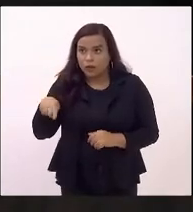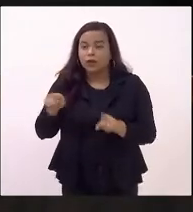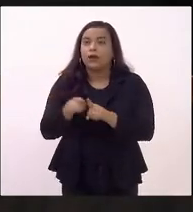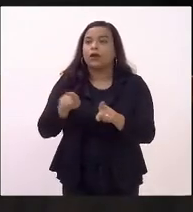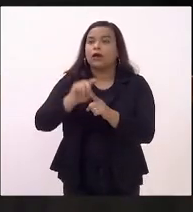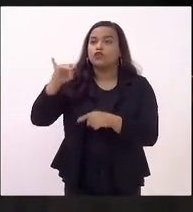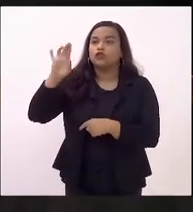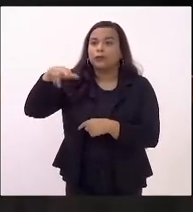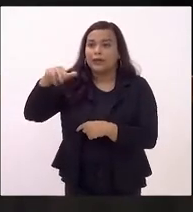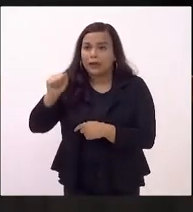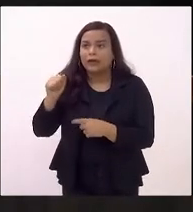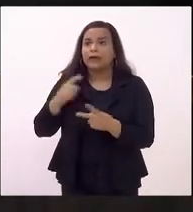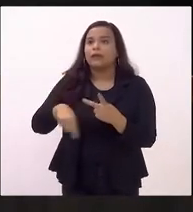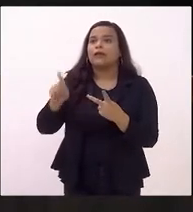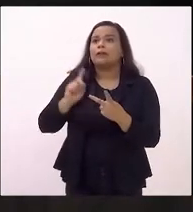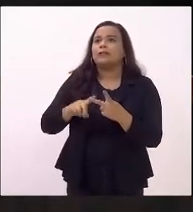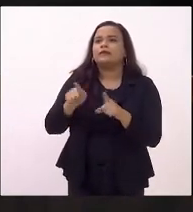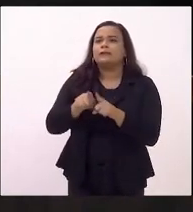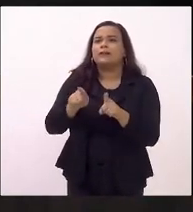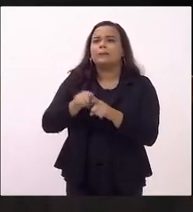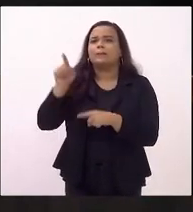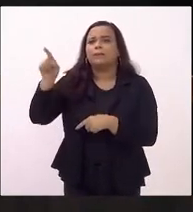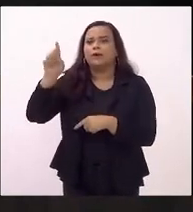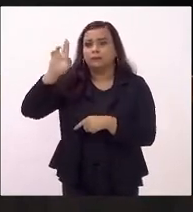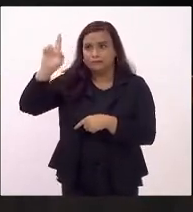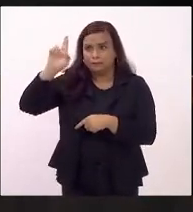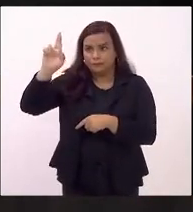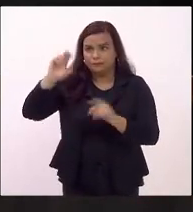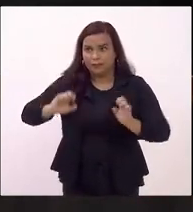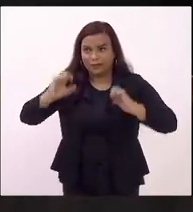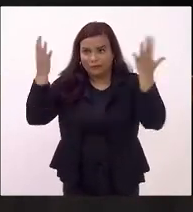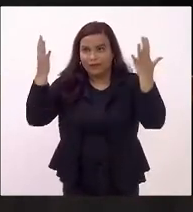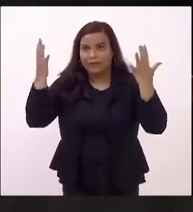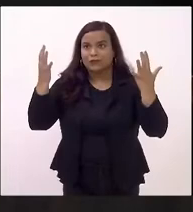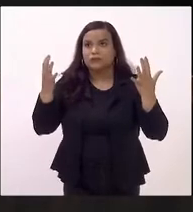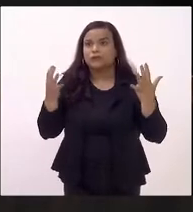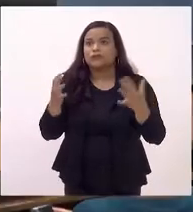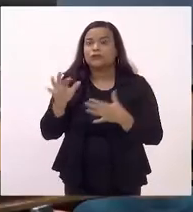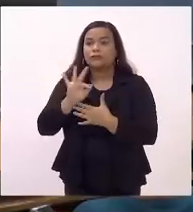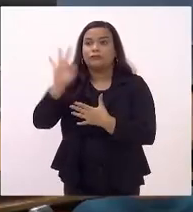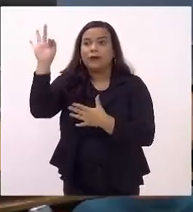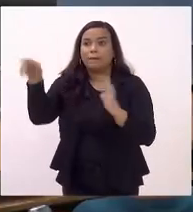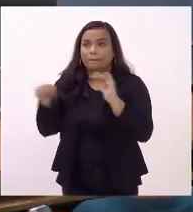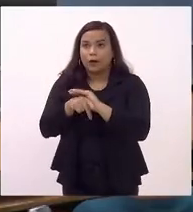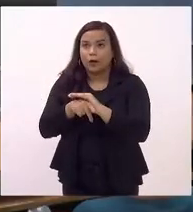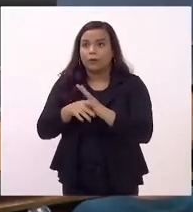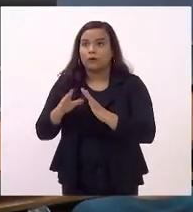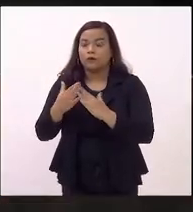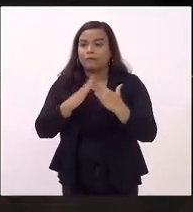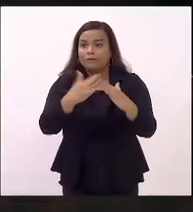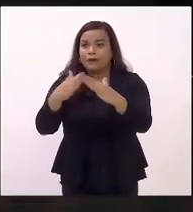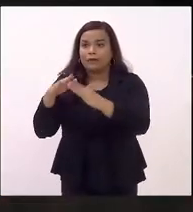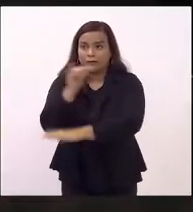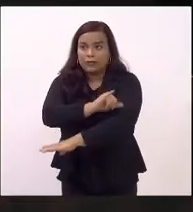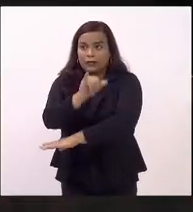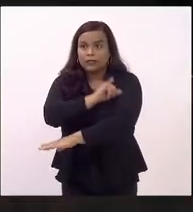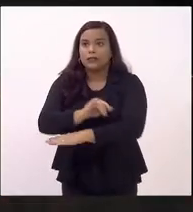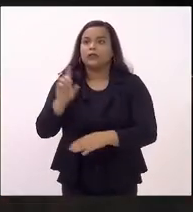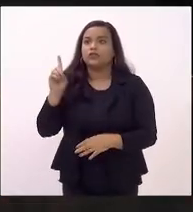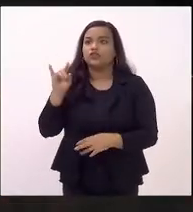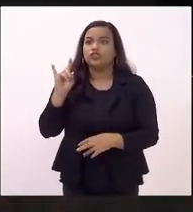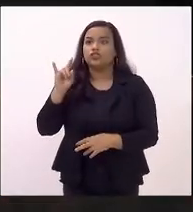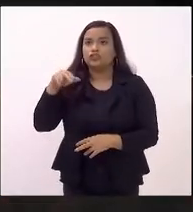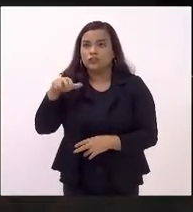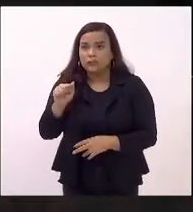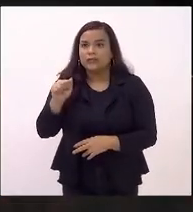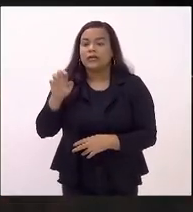da Federação de Favelas do Rio de Janeiro. Obrigada, sim. De Dini Estela, jornalista